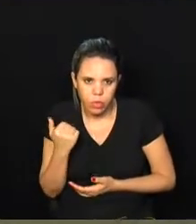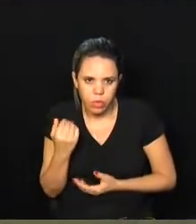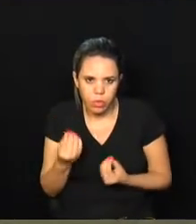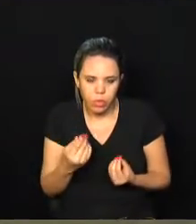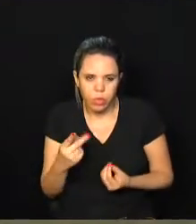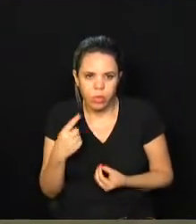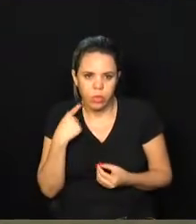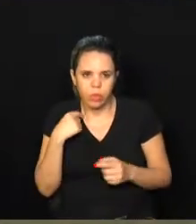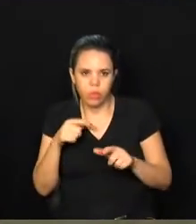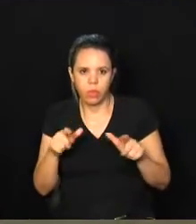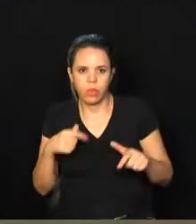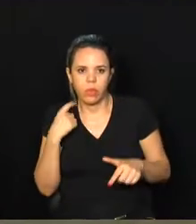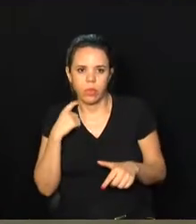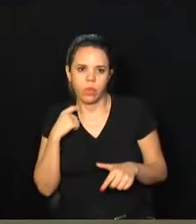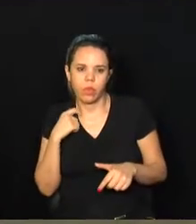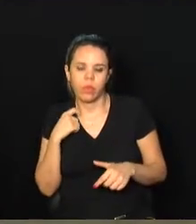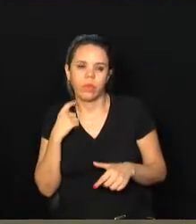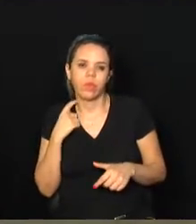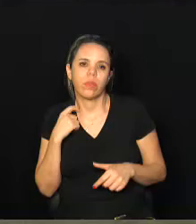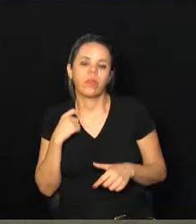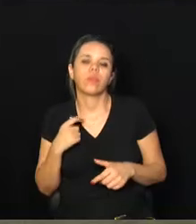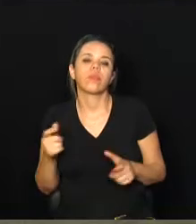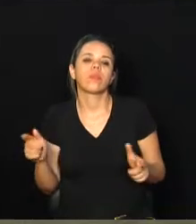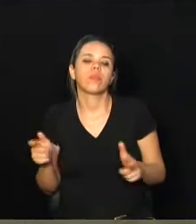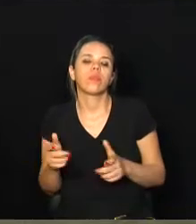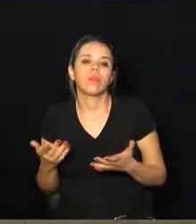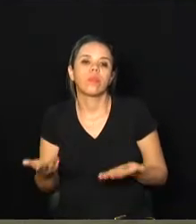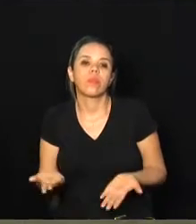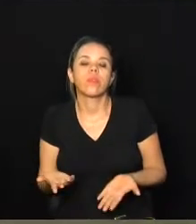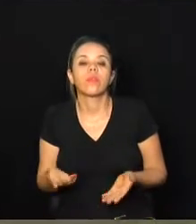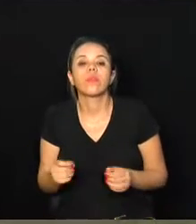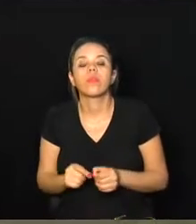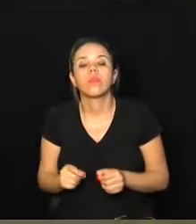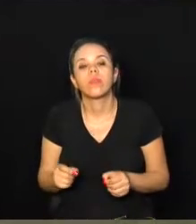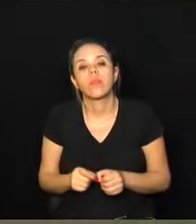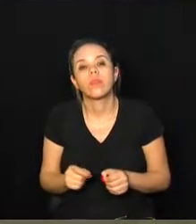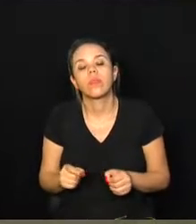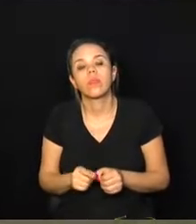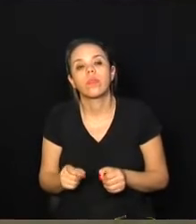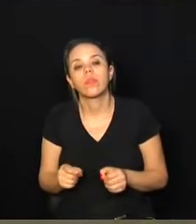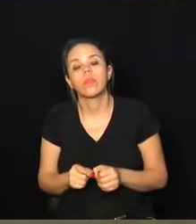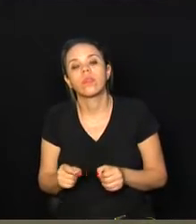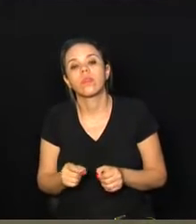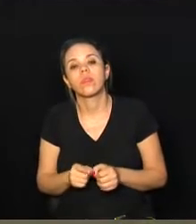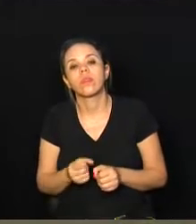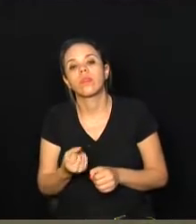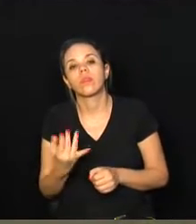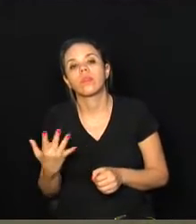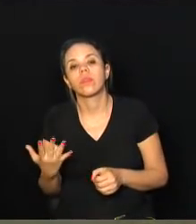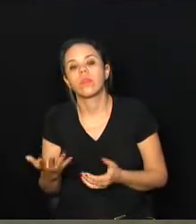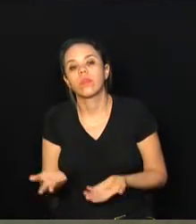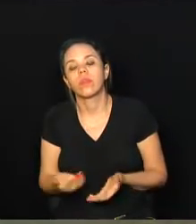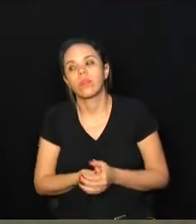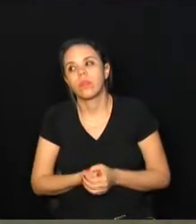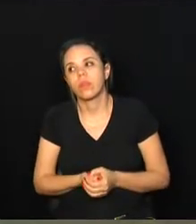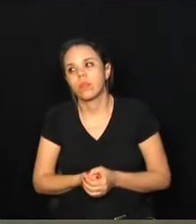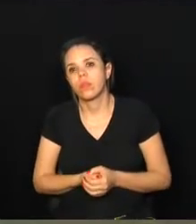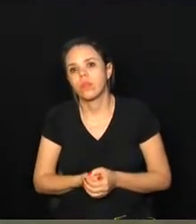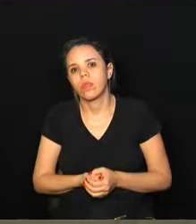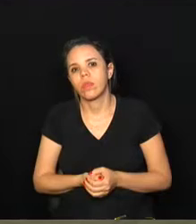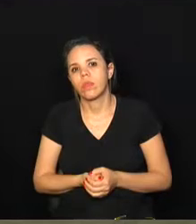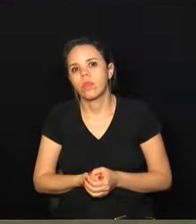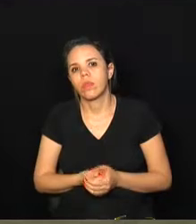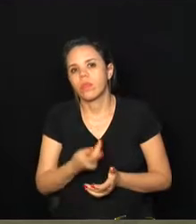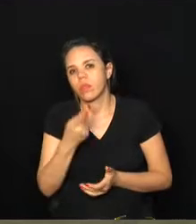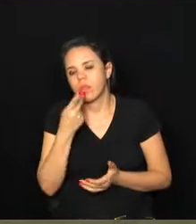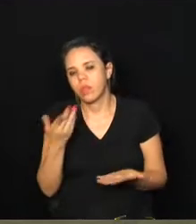teu terreno, quanto que ele cai e tal. O que você vai fazer? Recultam, isso que vocês acabaram de